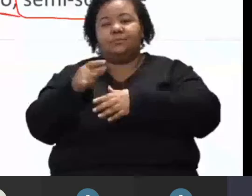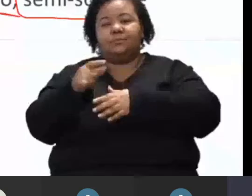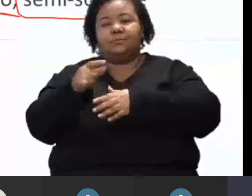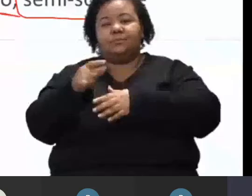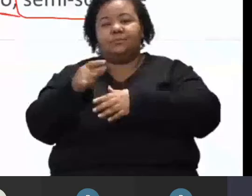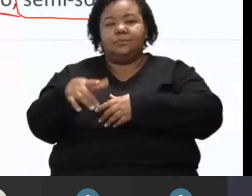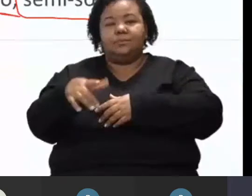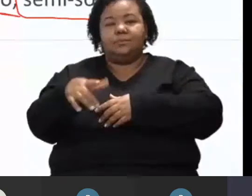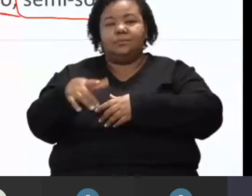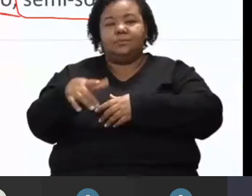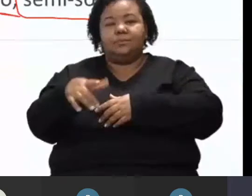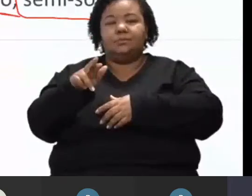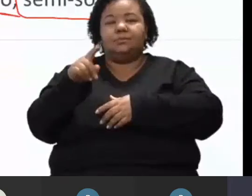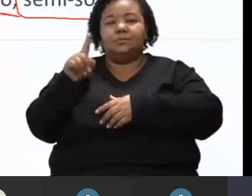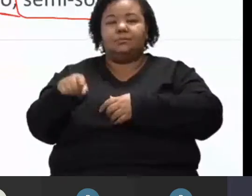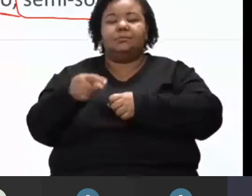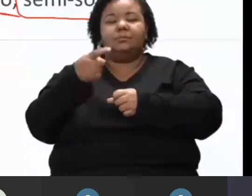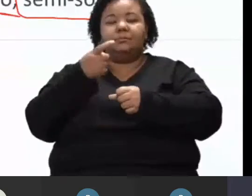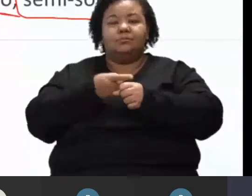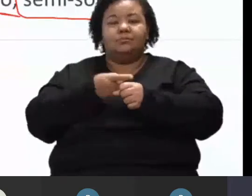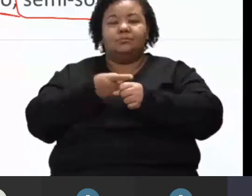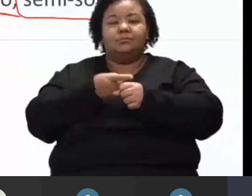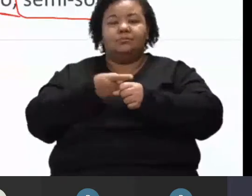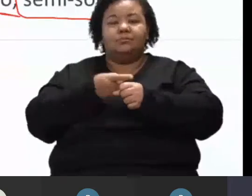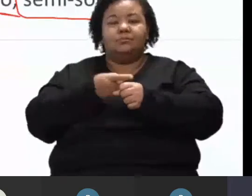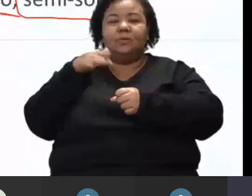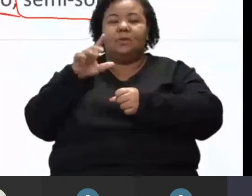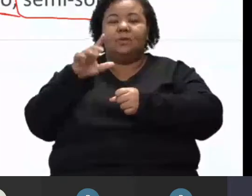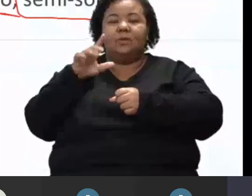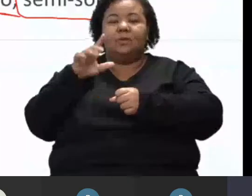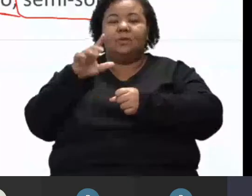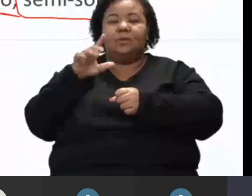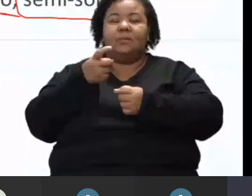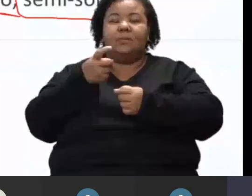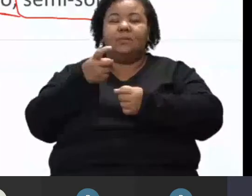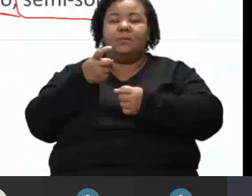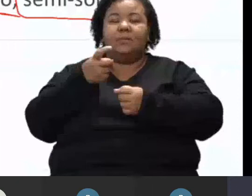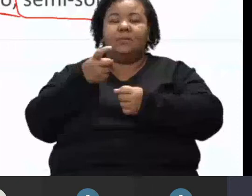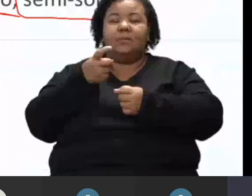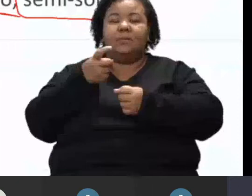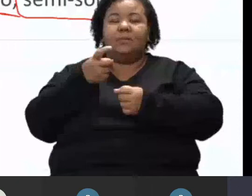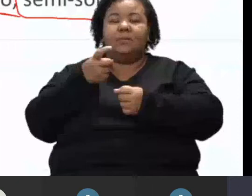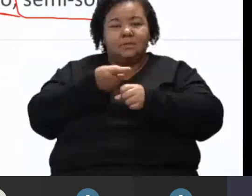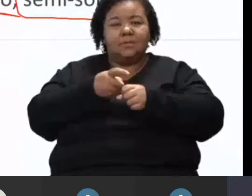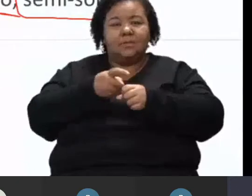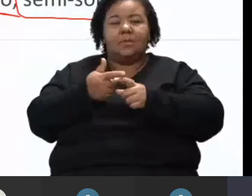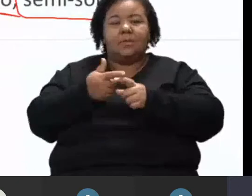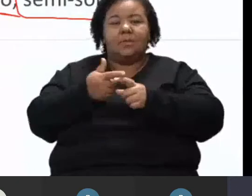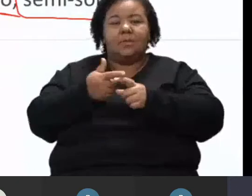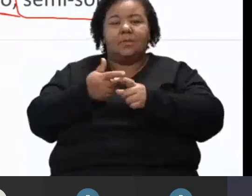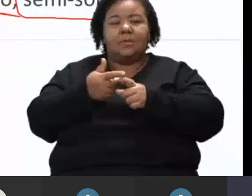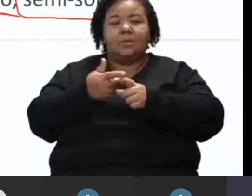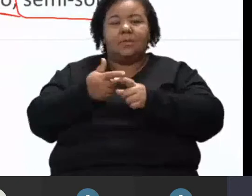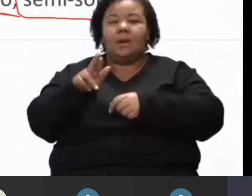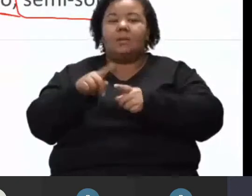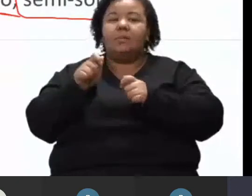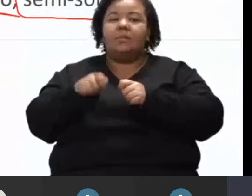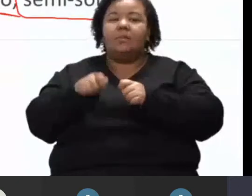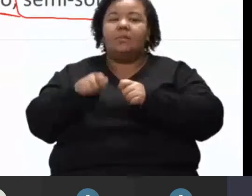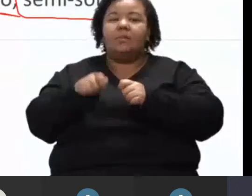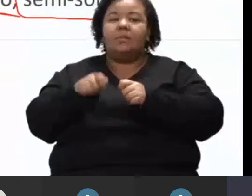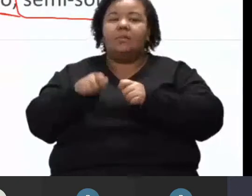de agar. Então, o meio solidificado ele tem uma consistência mais firme devido à maior concentração de agar. E também